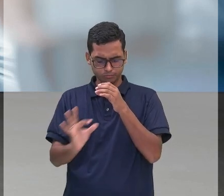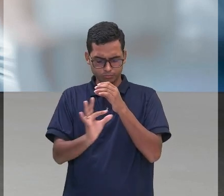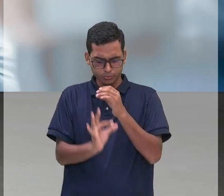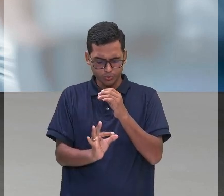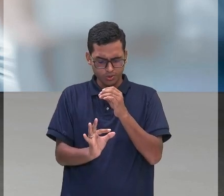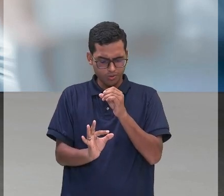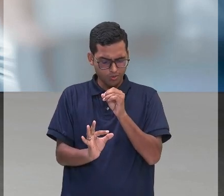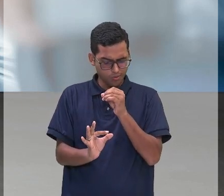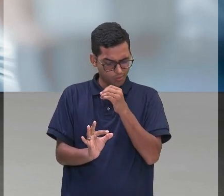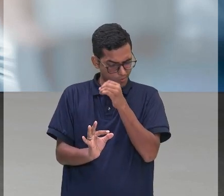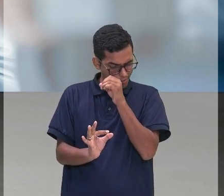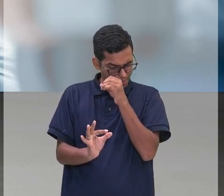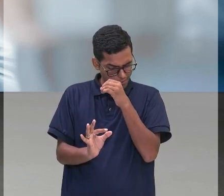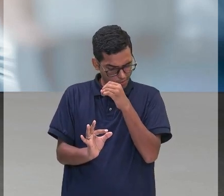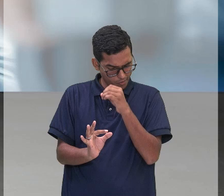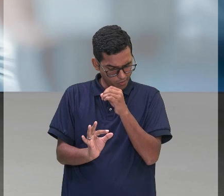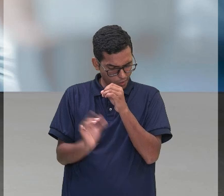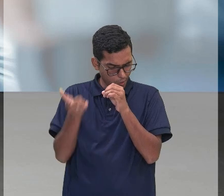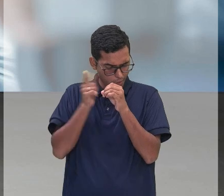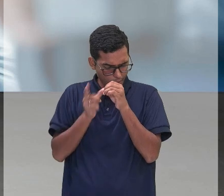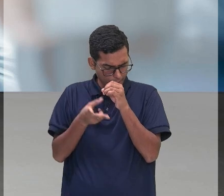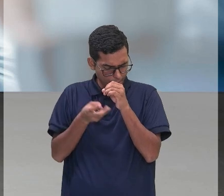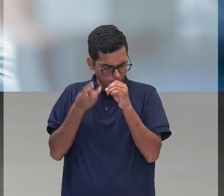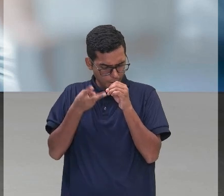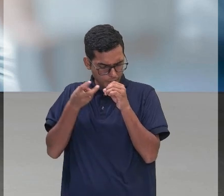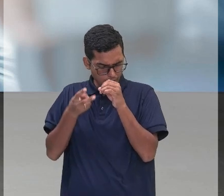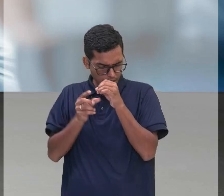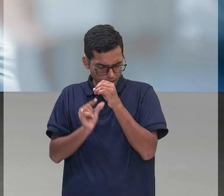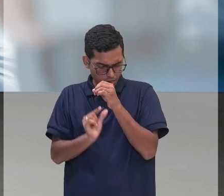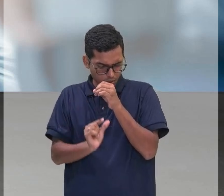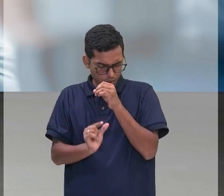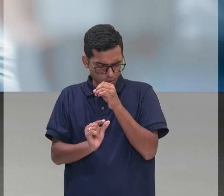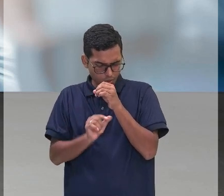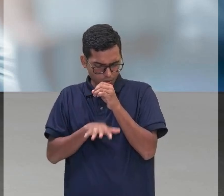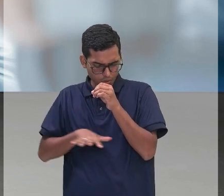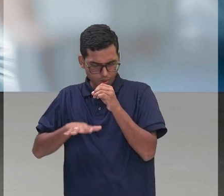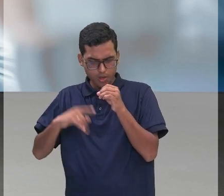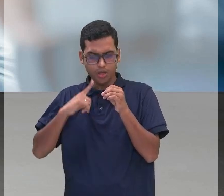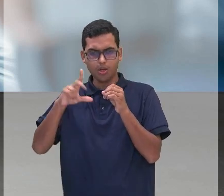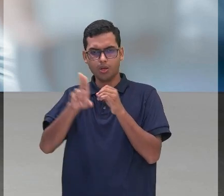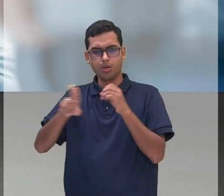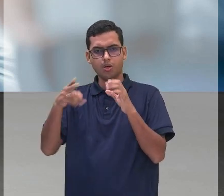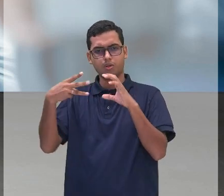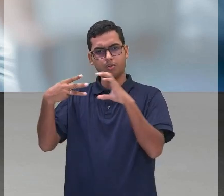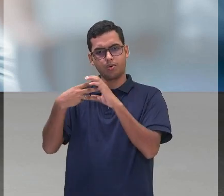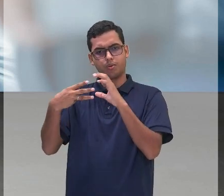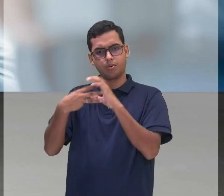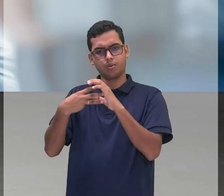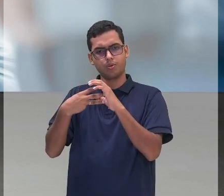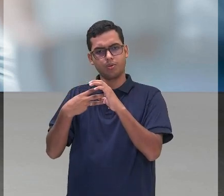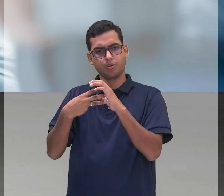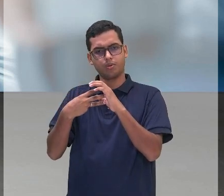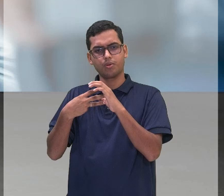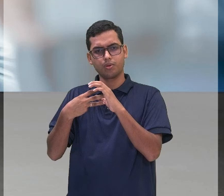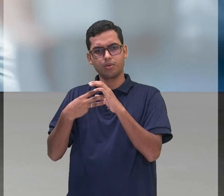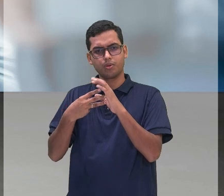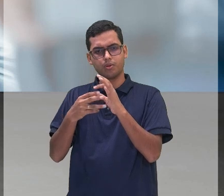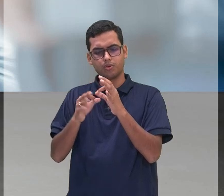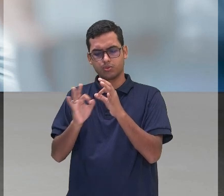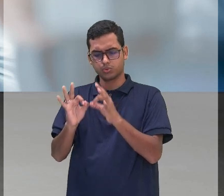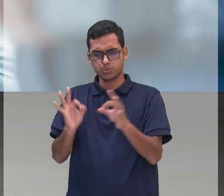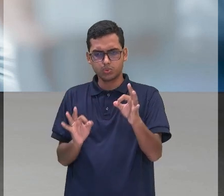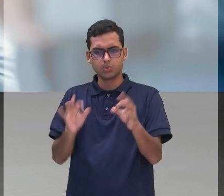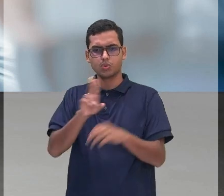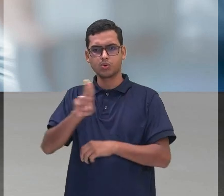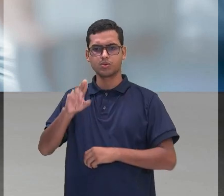observar áreas, né, naquela cortiça onde ele chamou de células. Vários espaços que ele chamou de